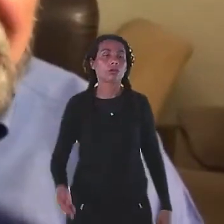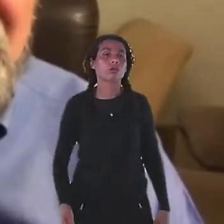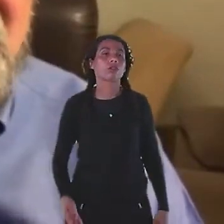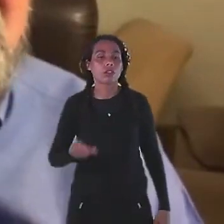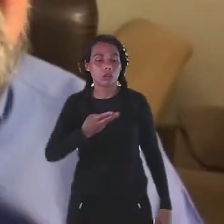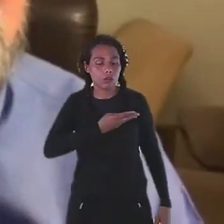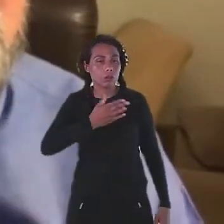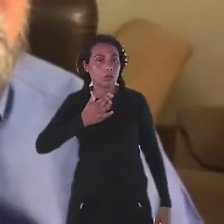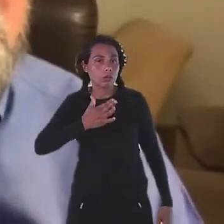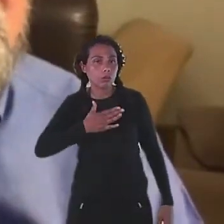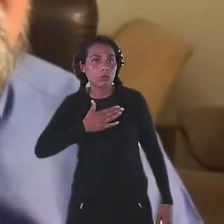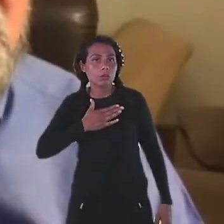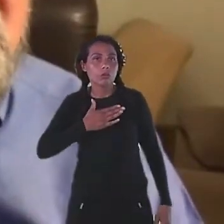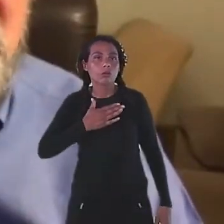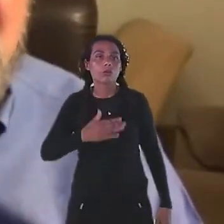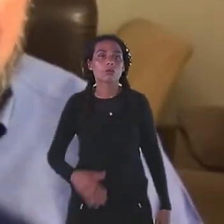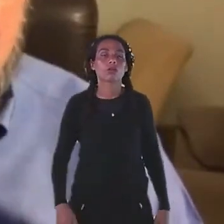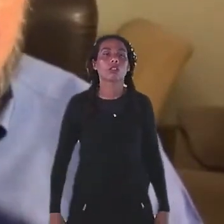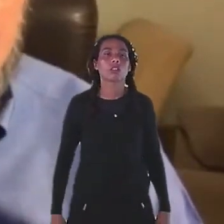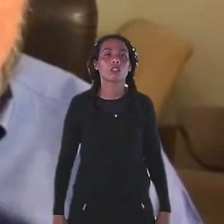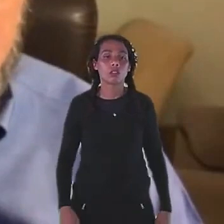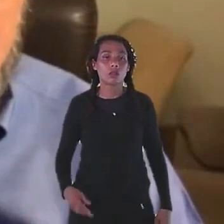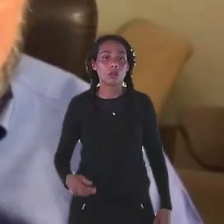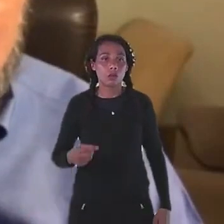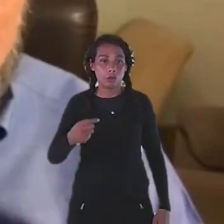para explicar o nosso ponto de vista